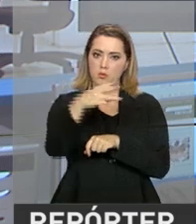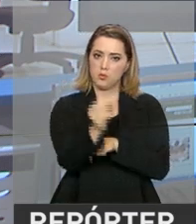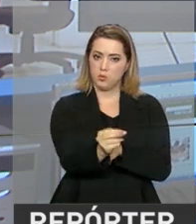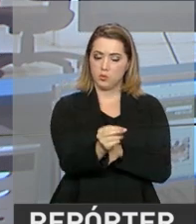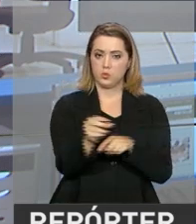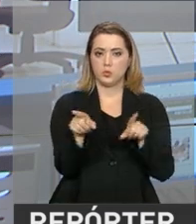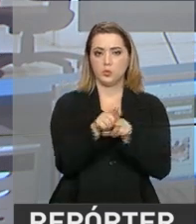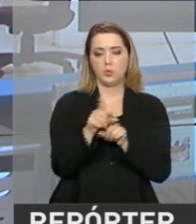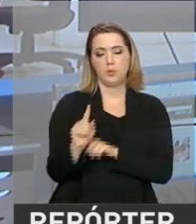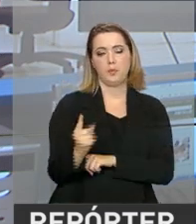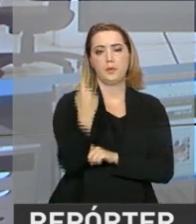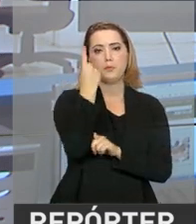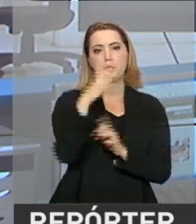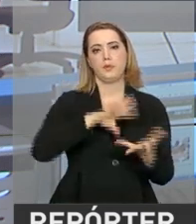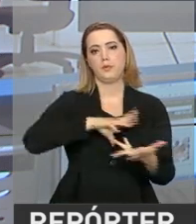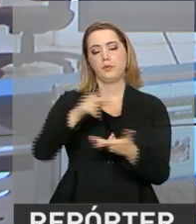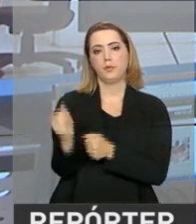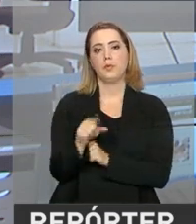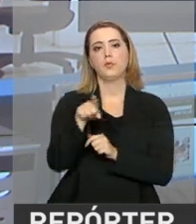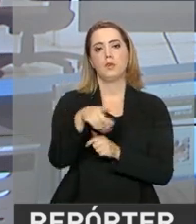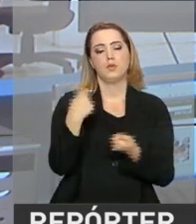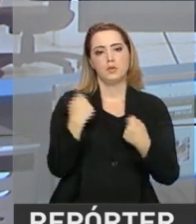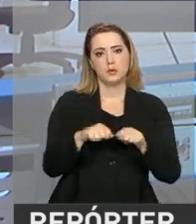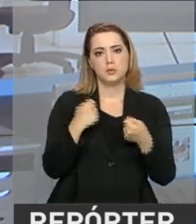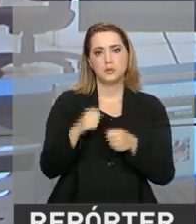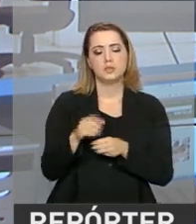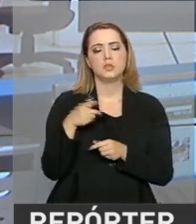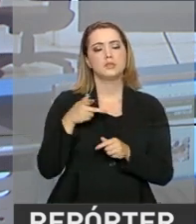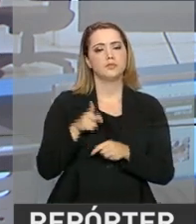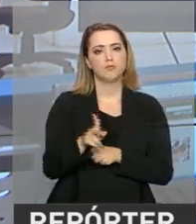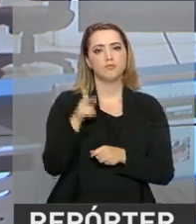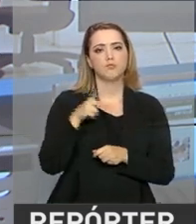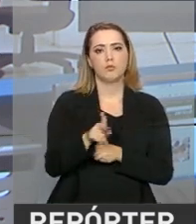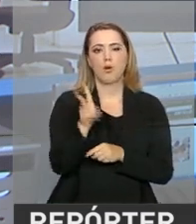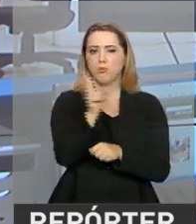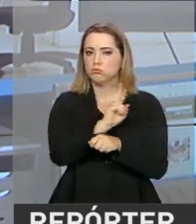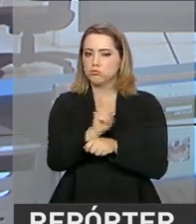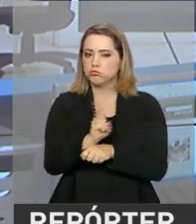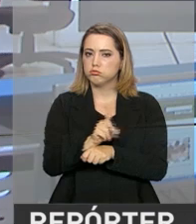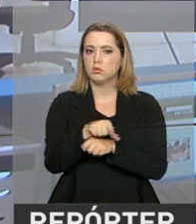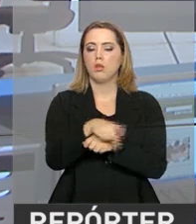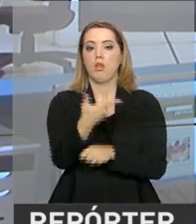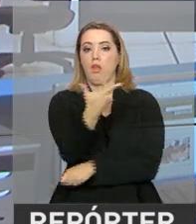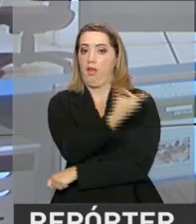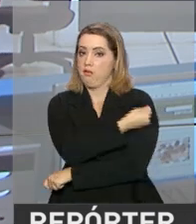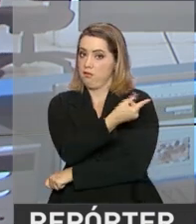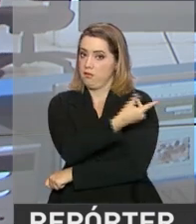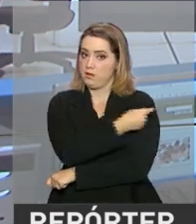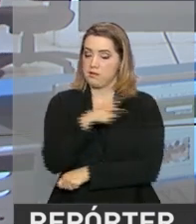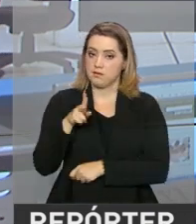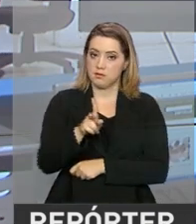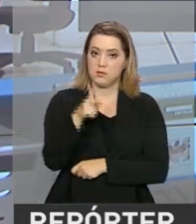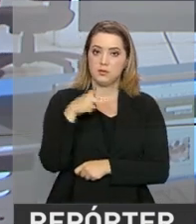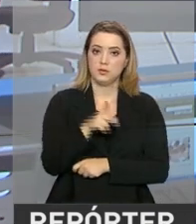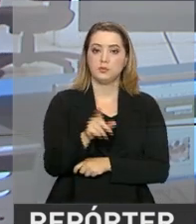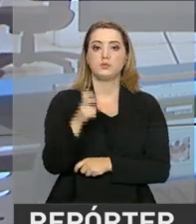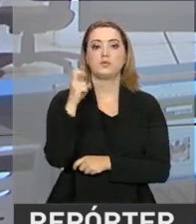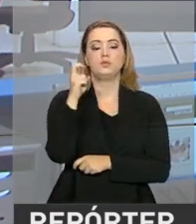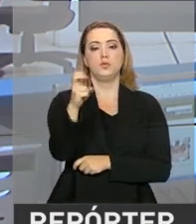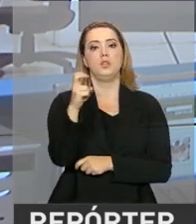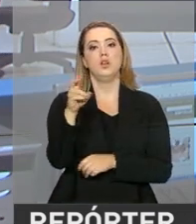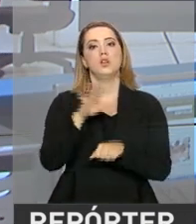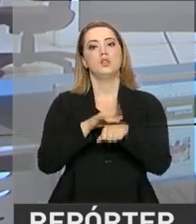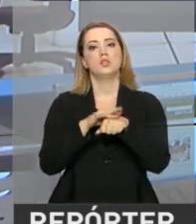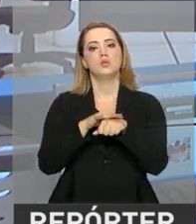a eliminação da doença é recomendado que os países reforcem a vigilância e mantenham a vacinação o sarampo é a quinta doença